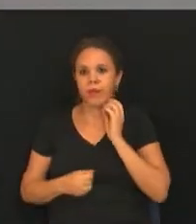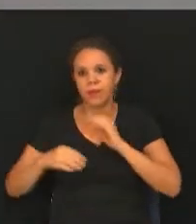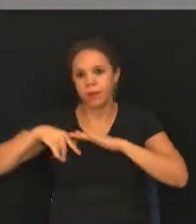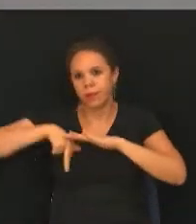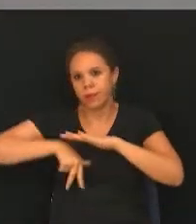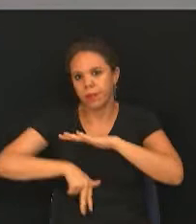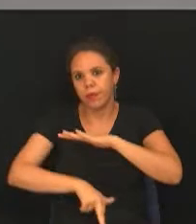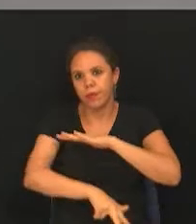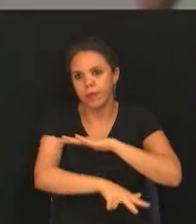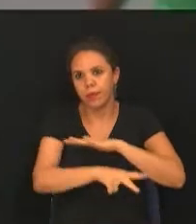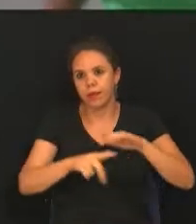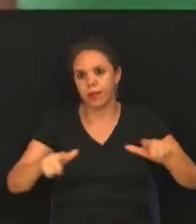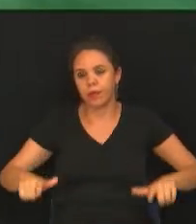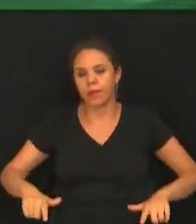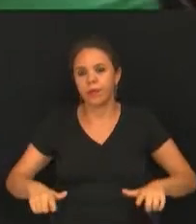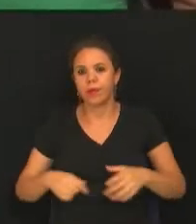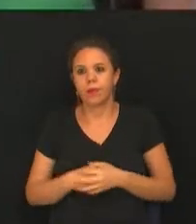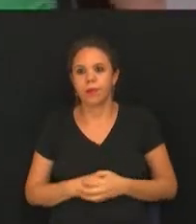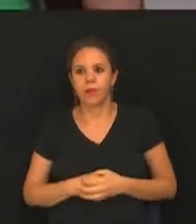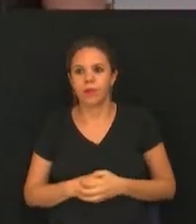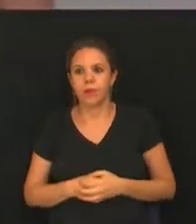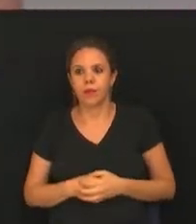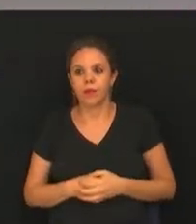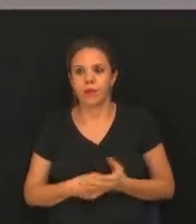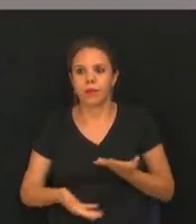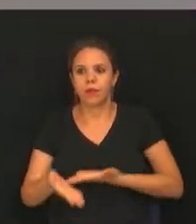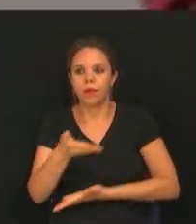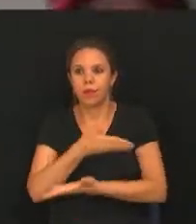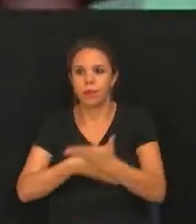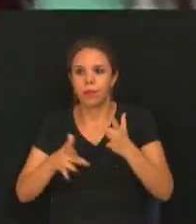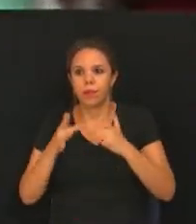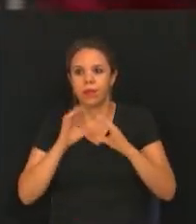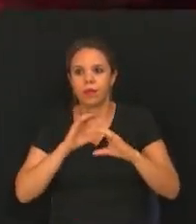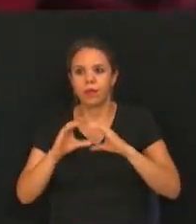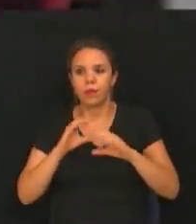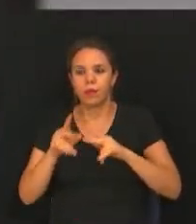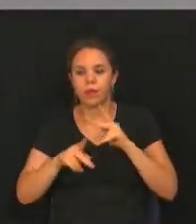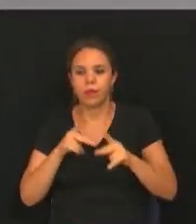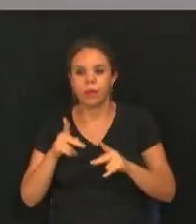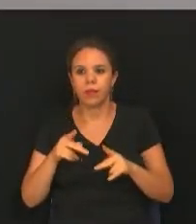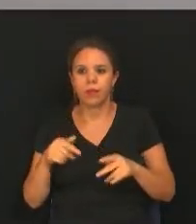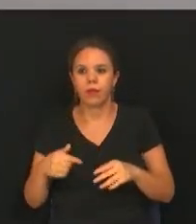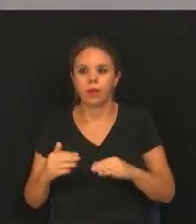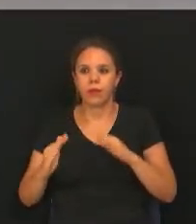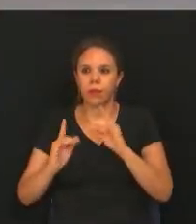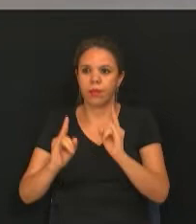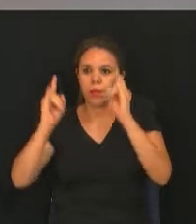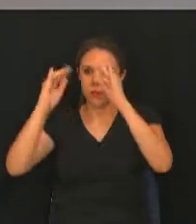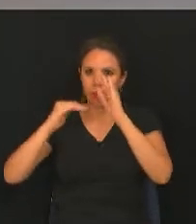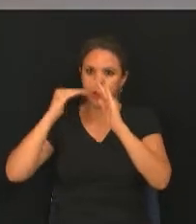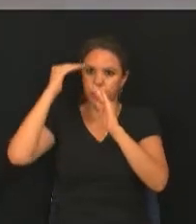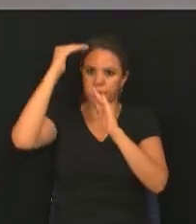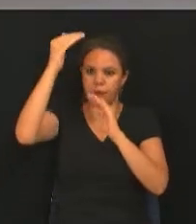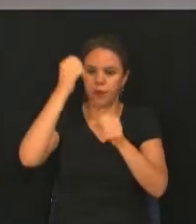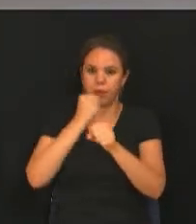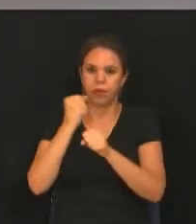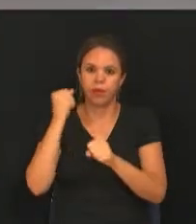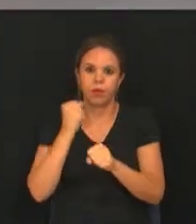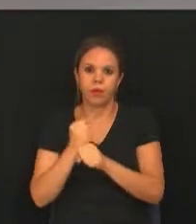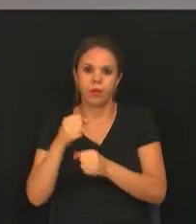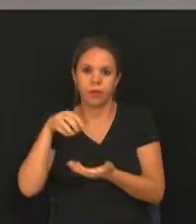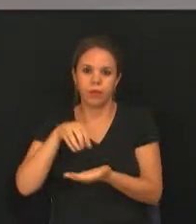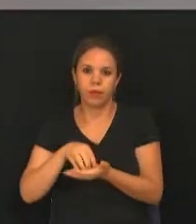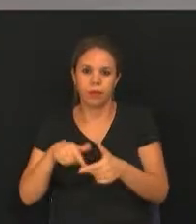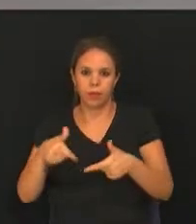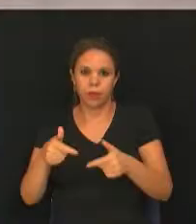fazer uma área de congraçamento e confraternização dos nossos bombeiros. E na parte de cima, a revitalização da nossa sargenteação,